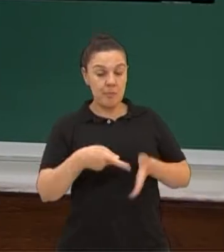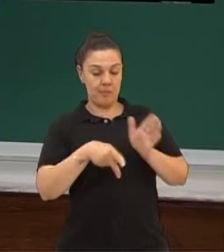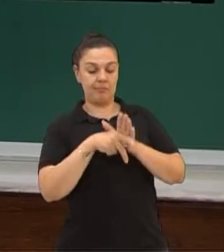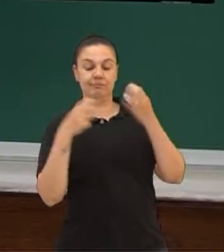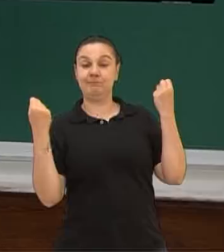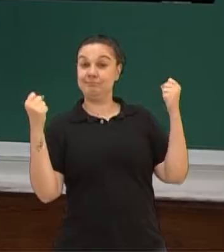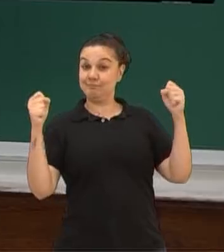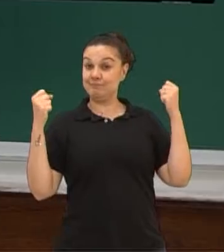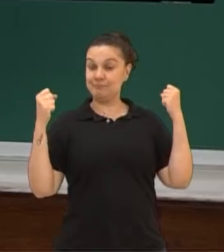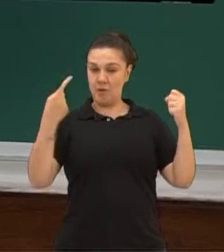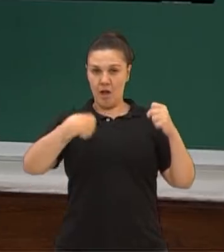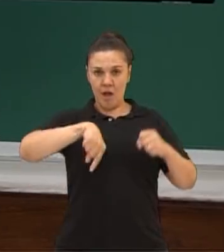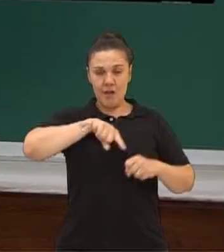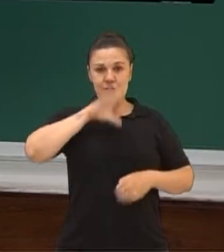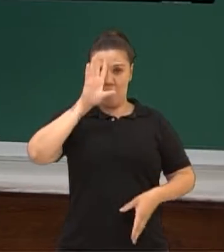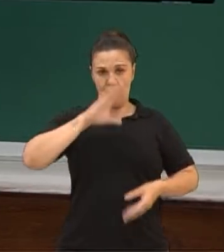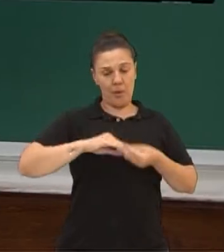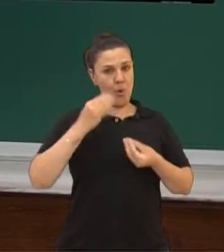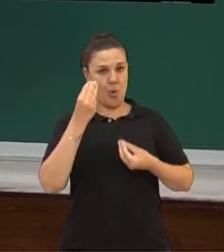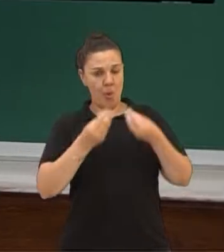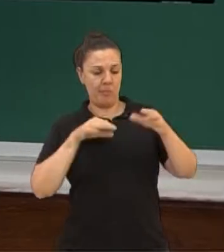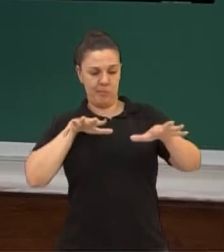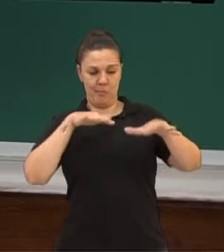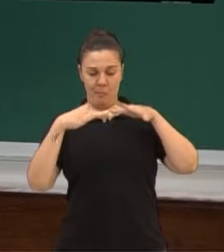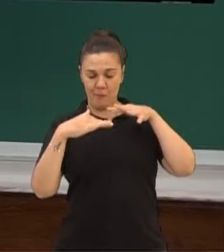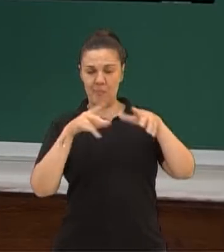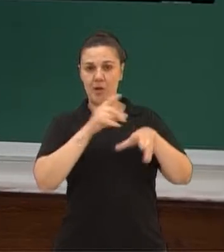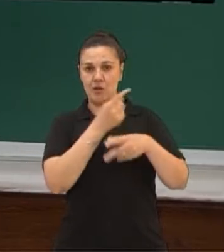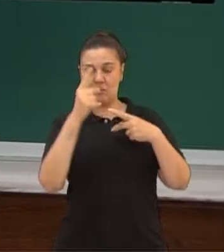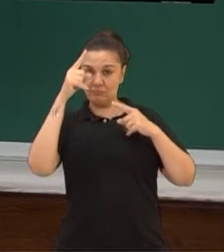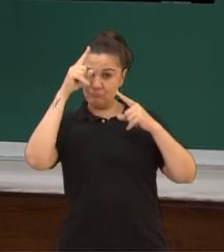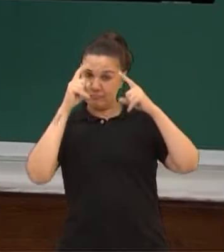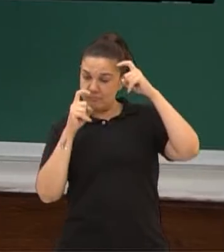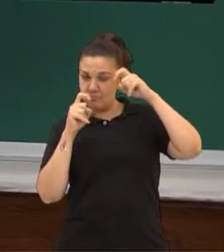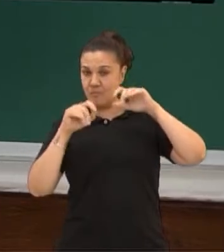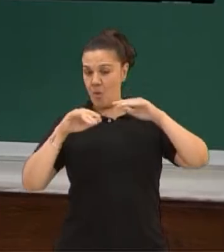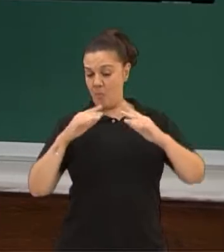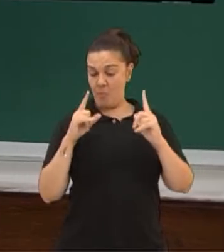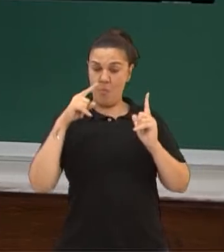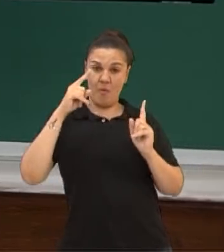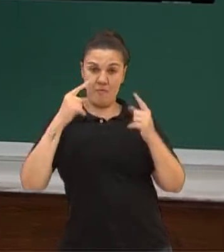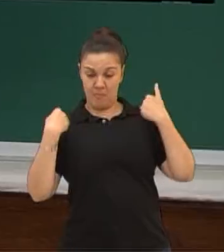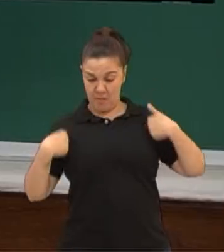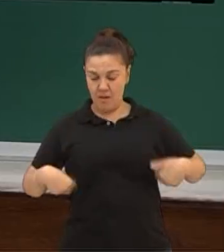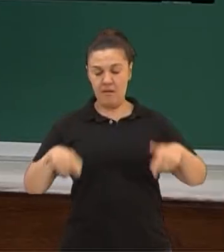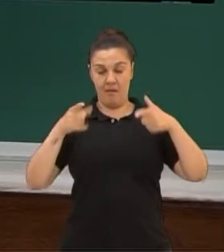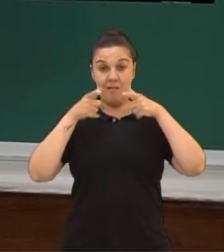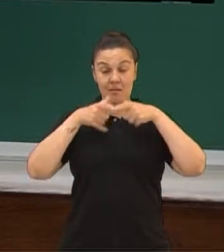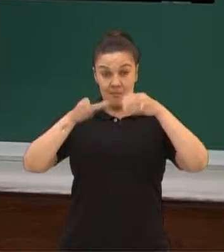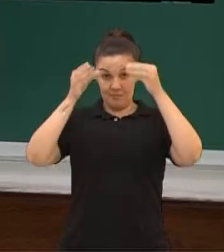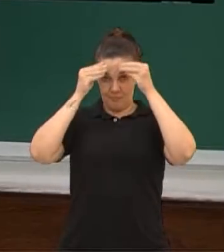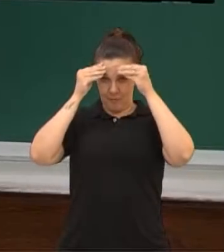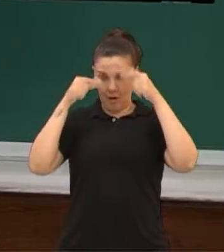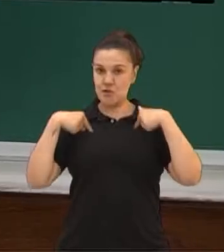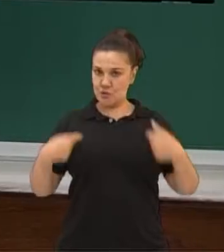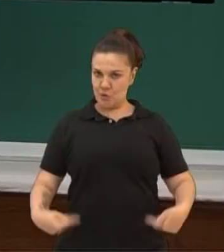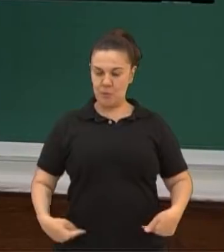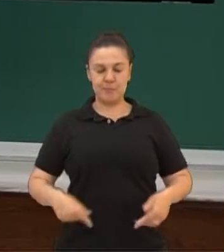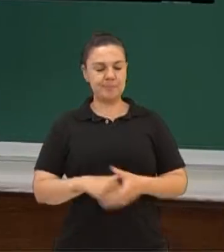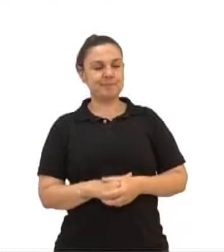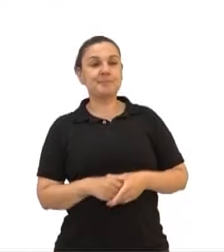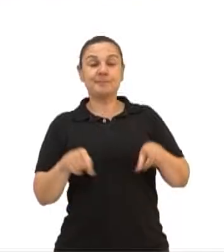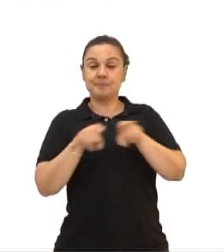que a nossa maneira de se movimentar, nossas expressões, né, o movimento corporal é um tipo de linguagem. Agora a gente